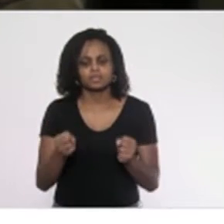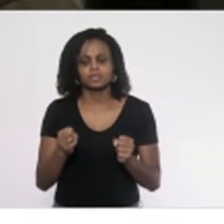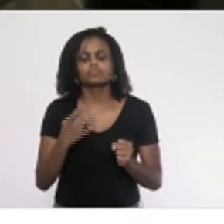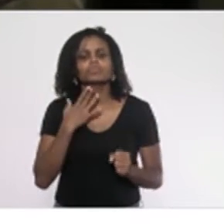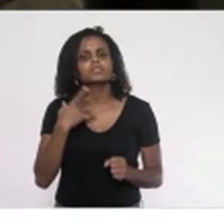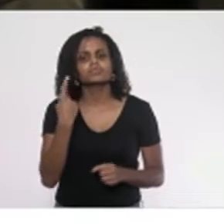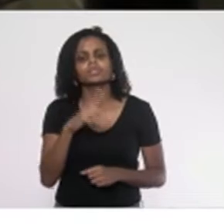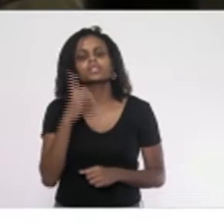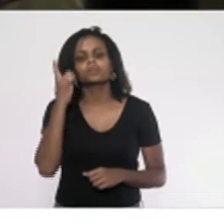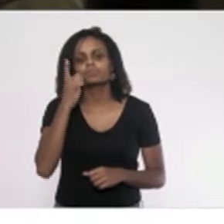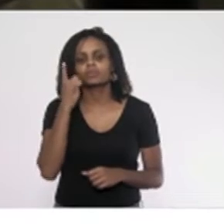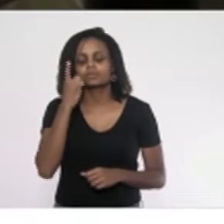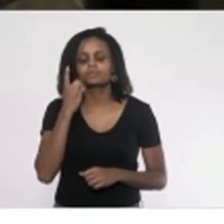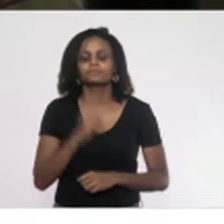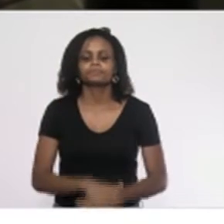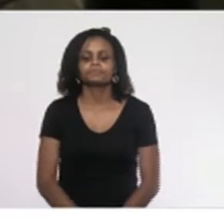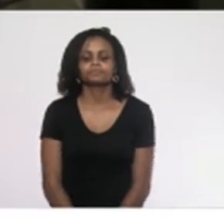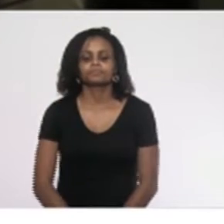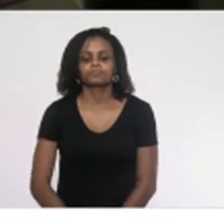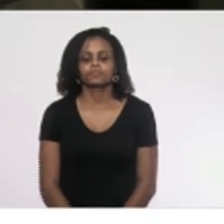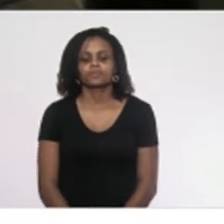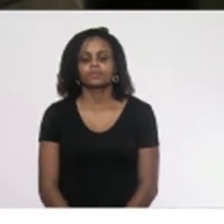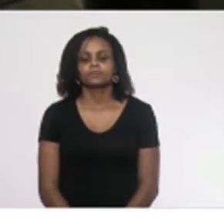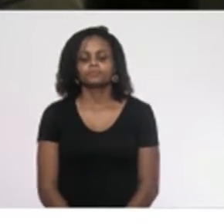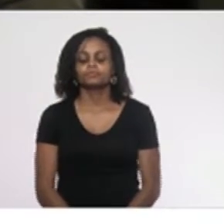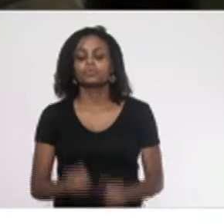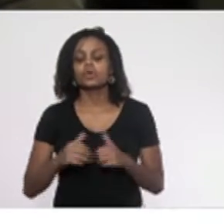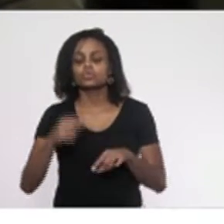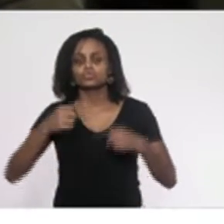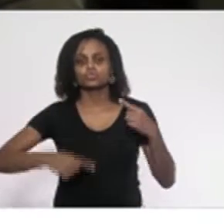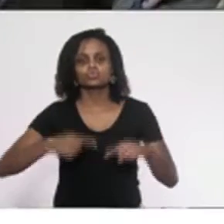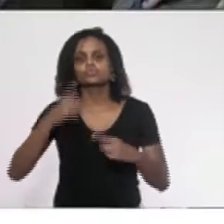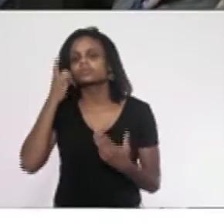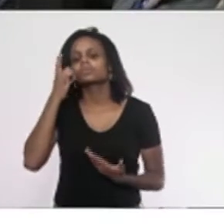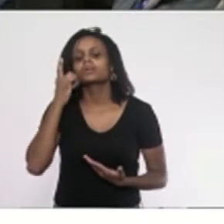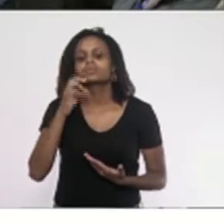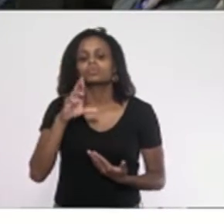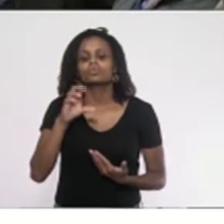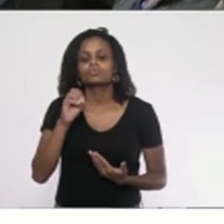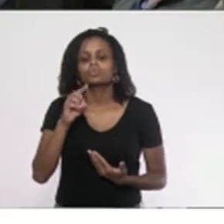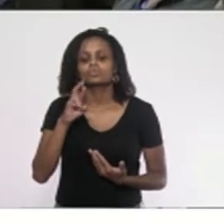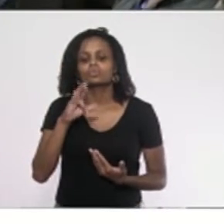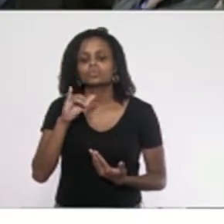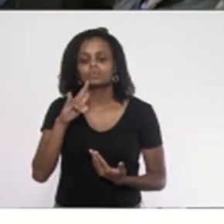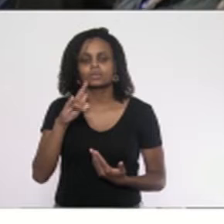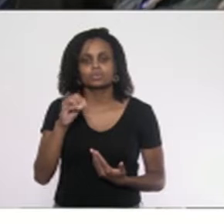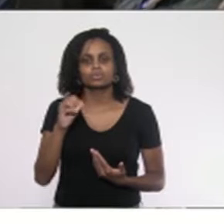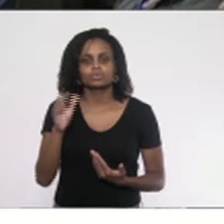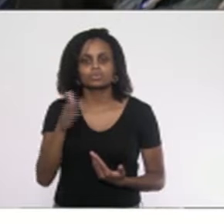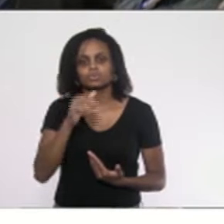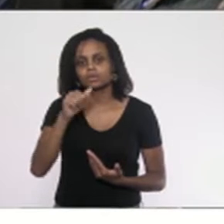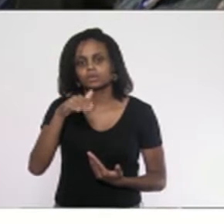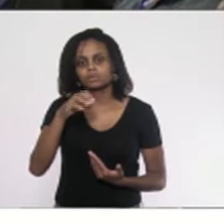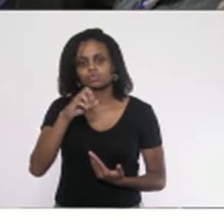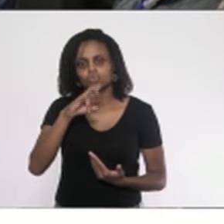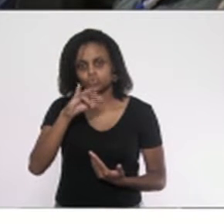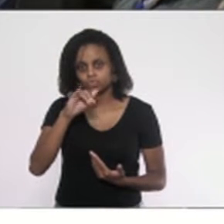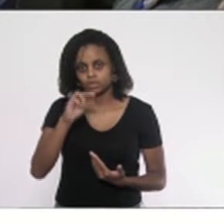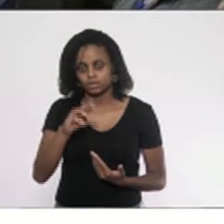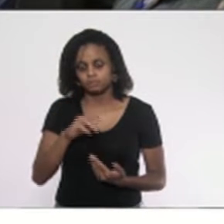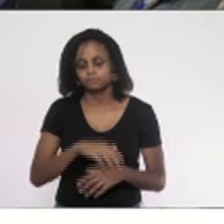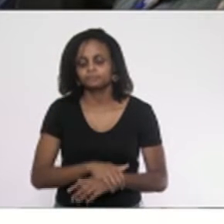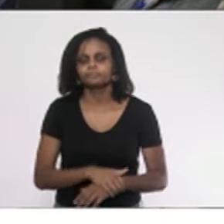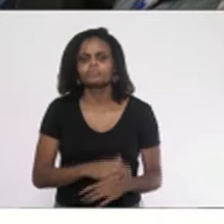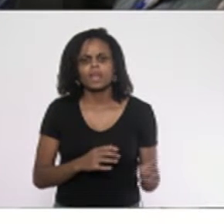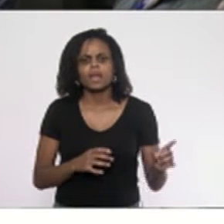desejo do deputado. Para discutir, senhor presidente. Para discutir, o relator deputado Rodrigo Amorim. Na realidade, a ideia é boa, sem dúvida